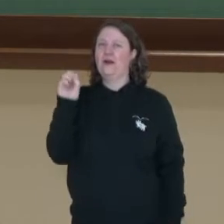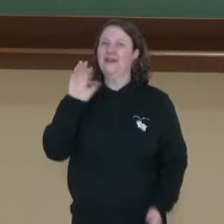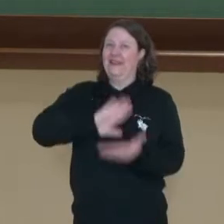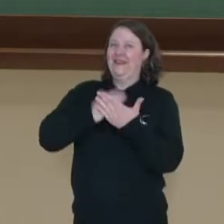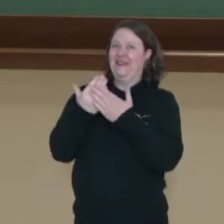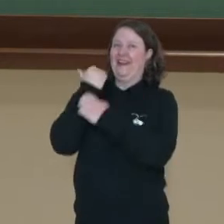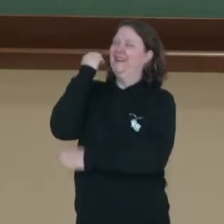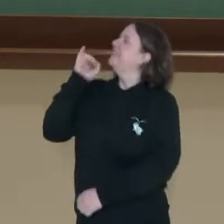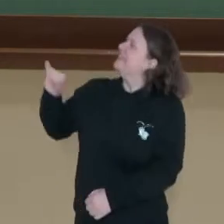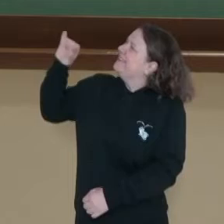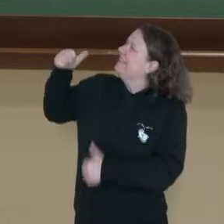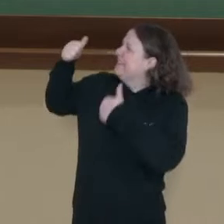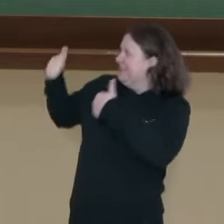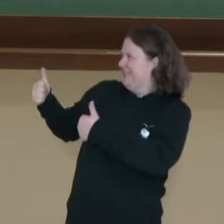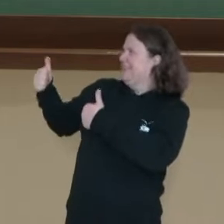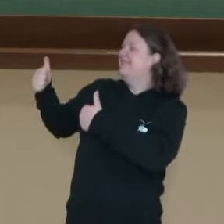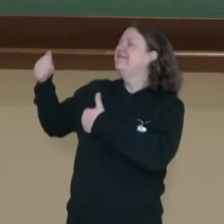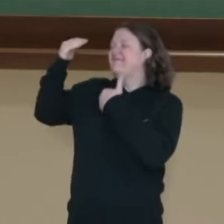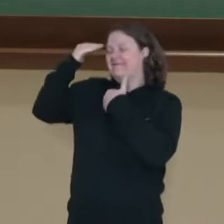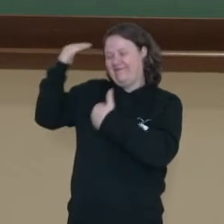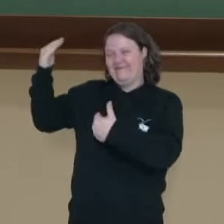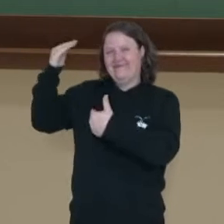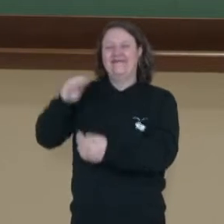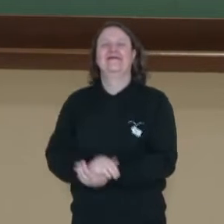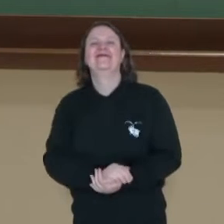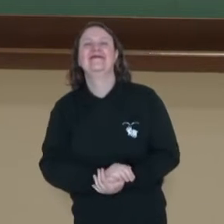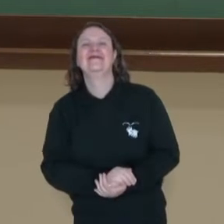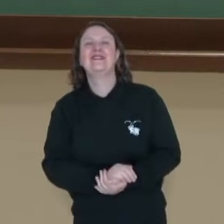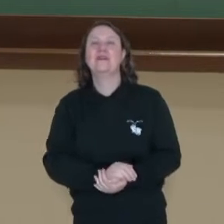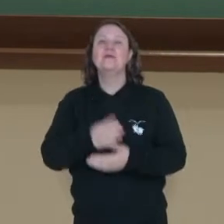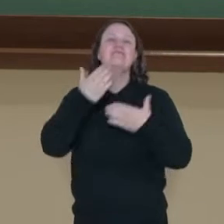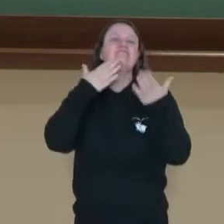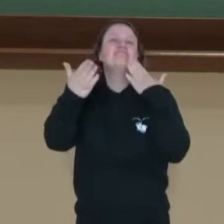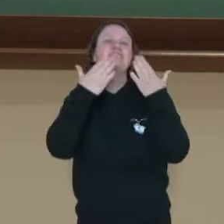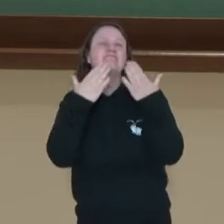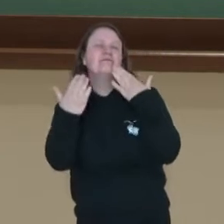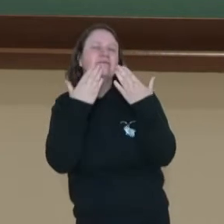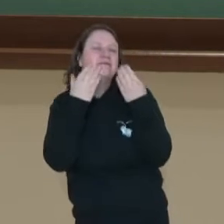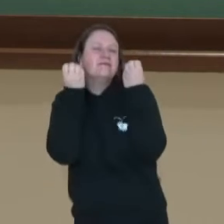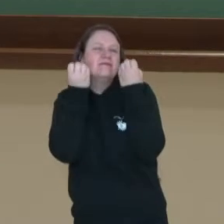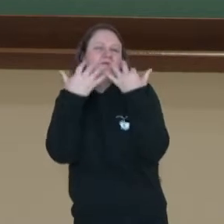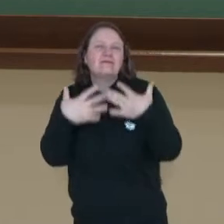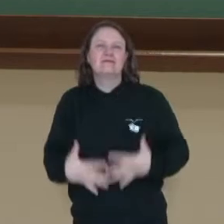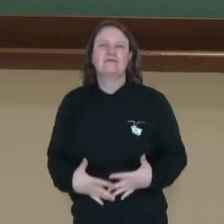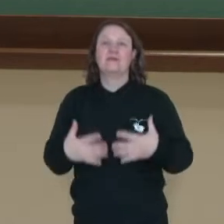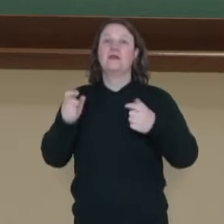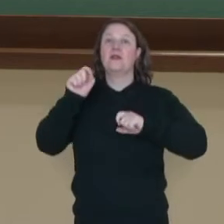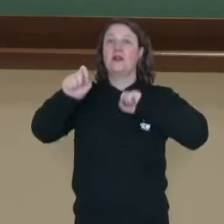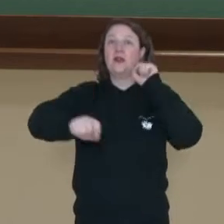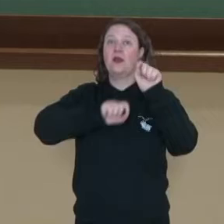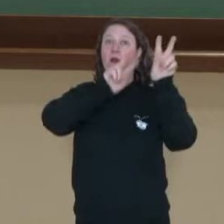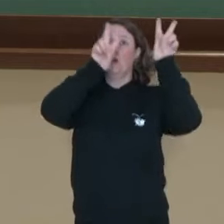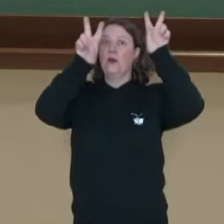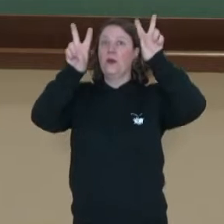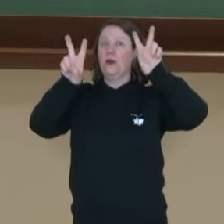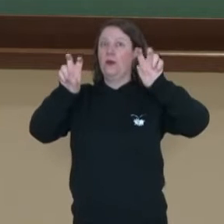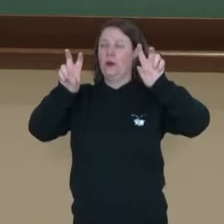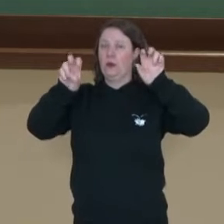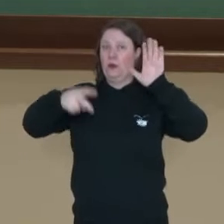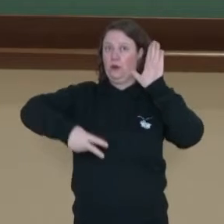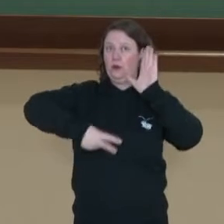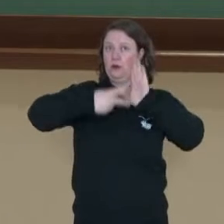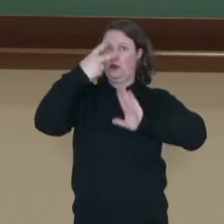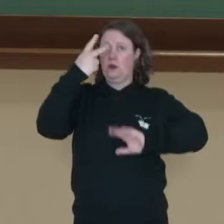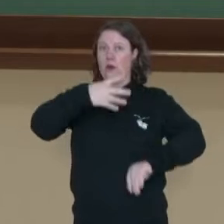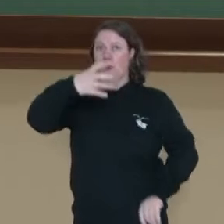Cláudia, tudo bem, Cláudia? Nossa intérprete para bater um papo, conversar com vocês sobre o segundo reinado,